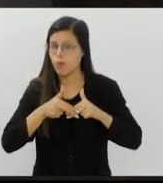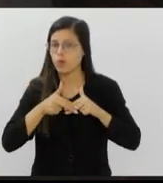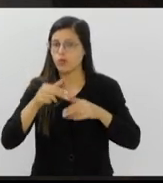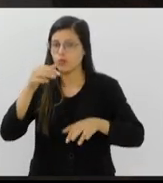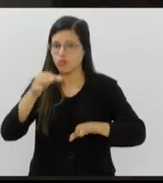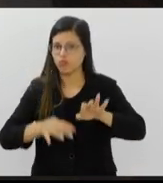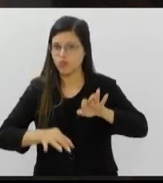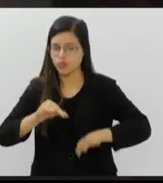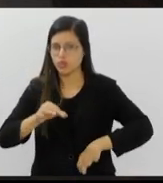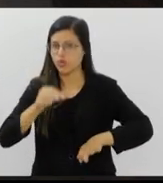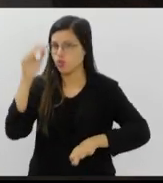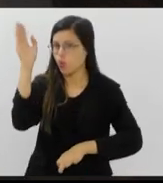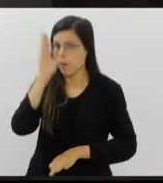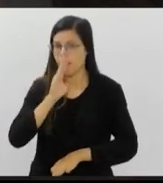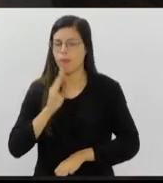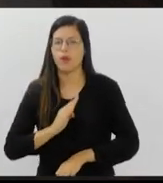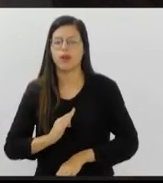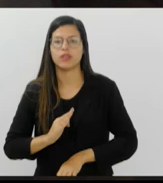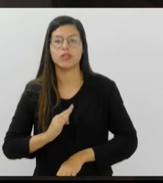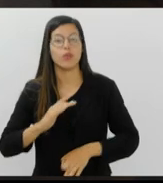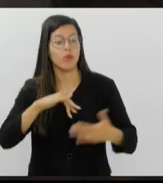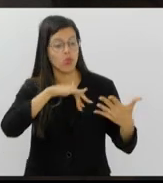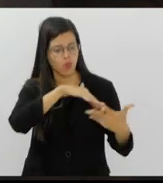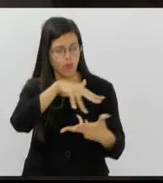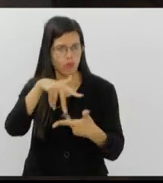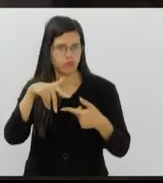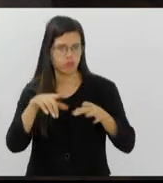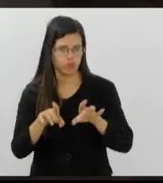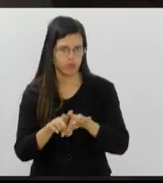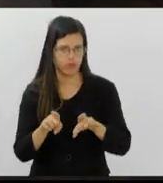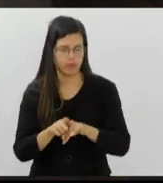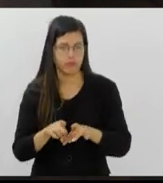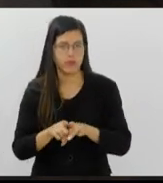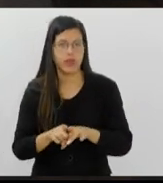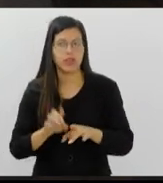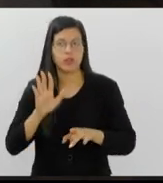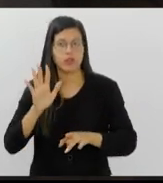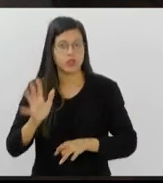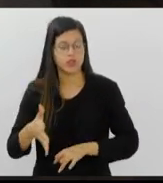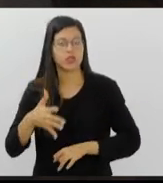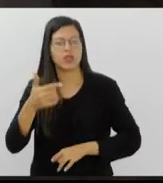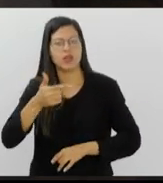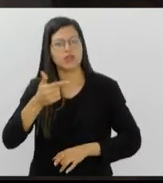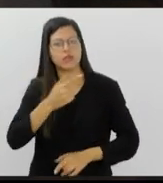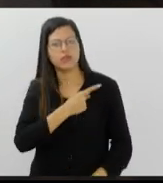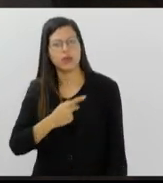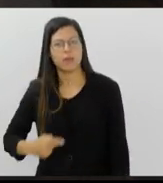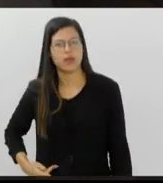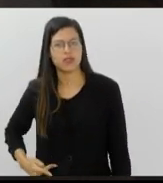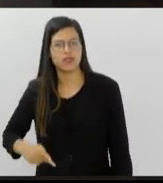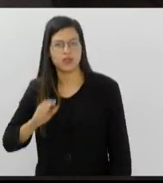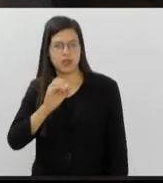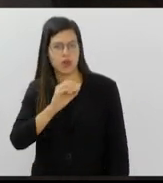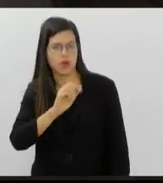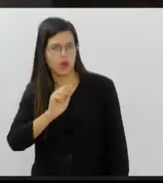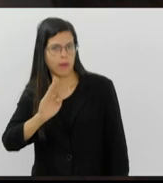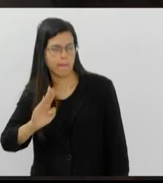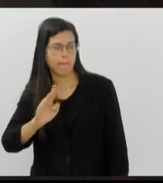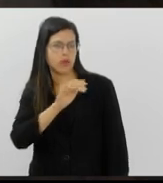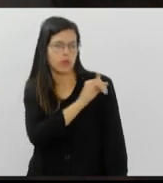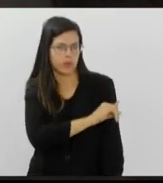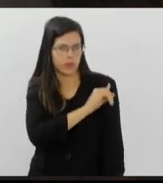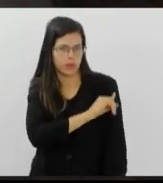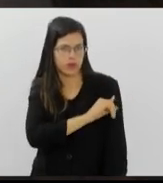nacional e internacional. Ela já atuou como vice-presidente da OAB no Rio de Janeiro, OAB